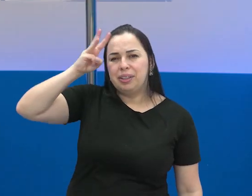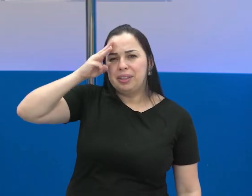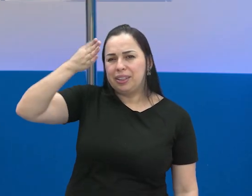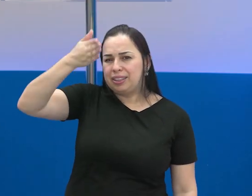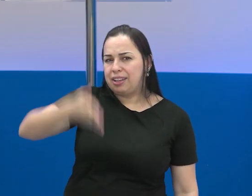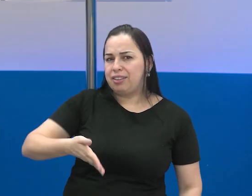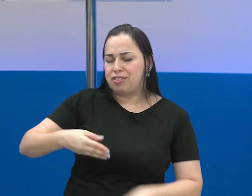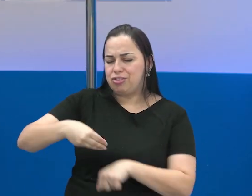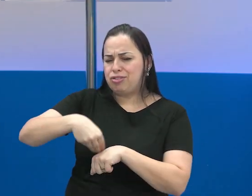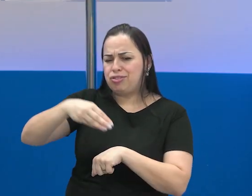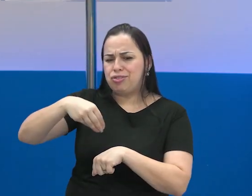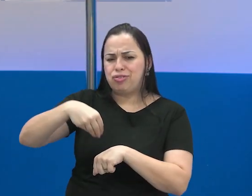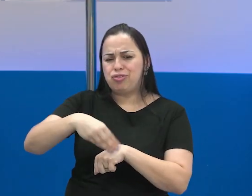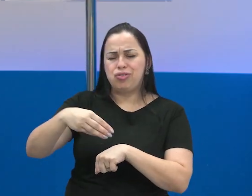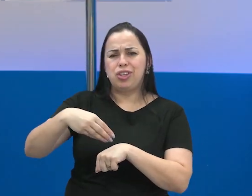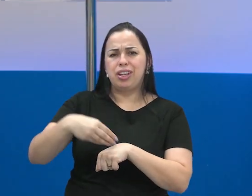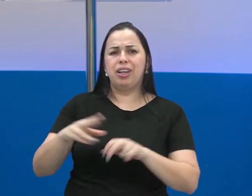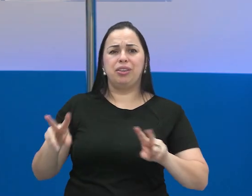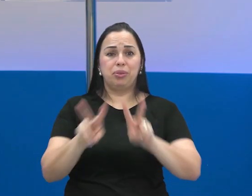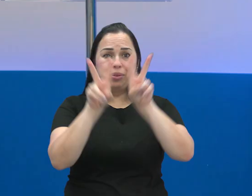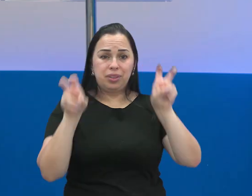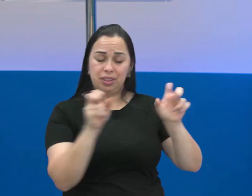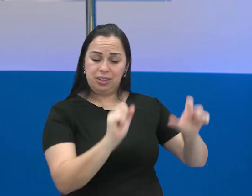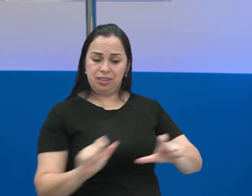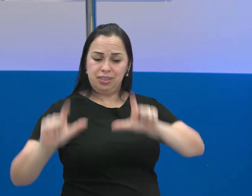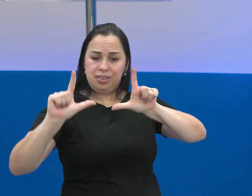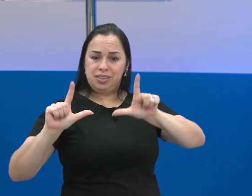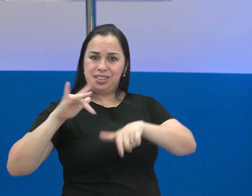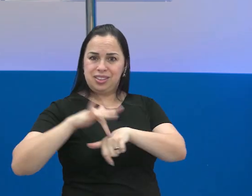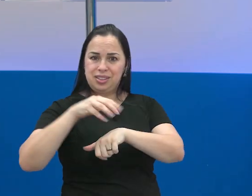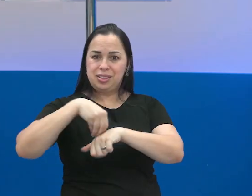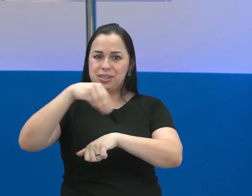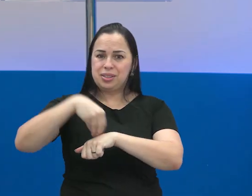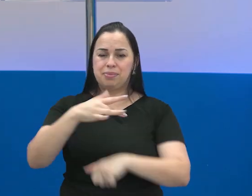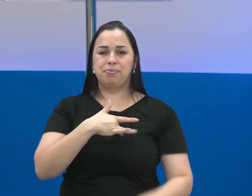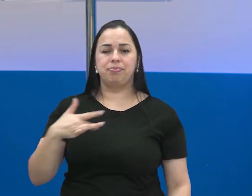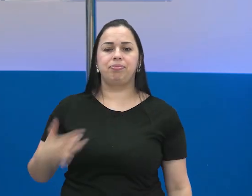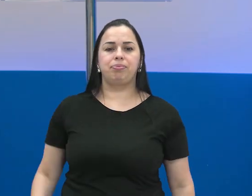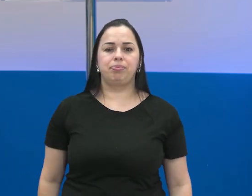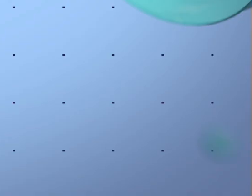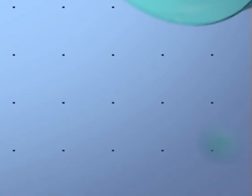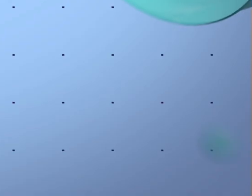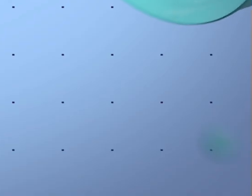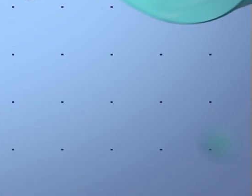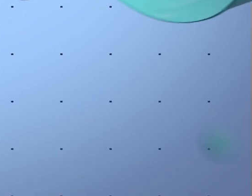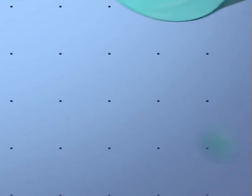toda terça-feira tem dicas de especialistas no quadro Pílulas de Saúde.